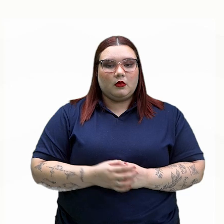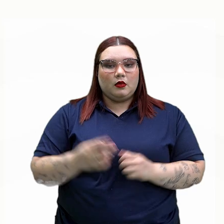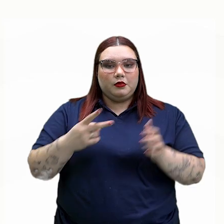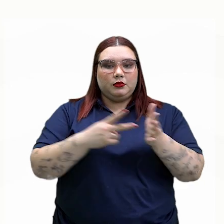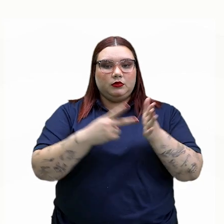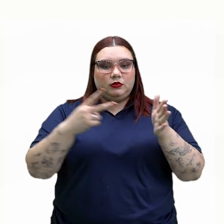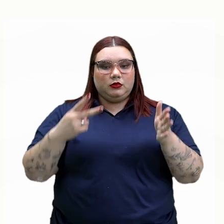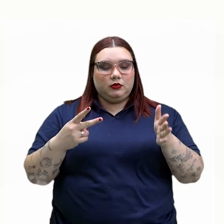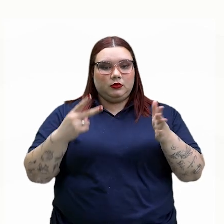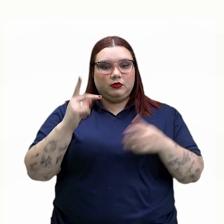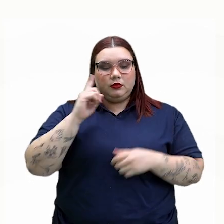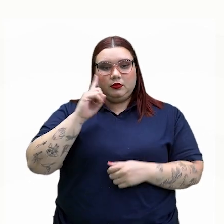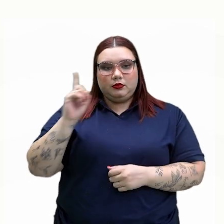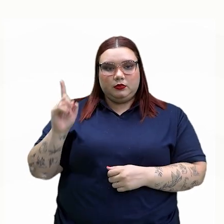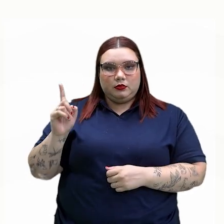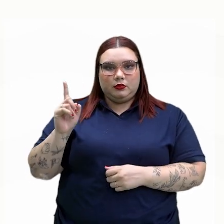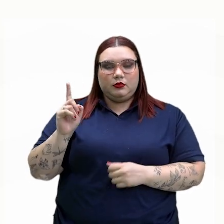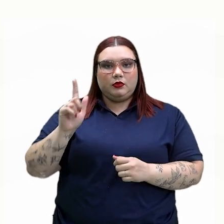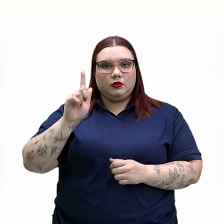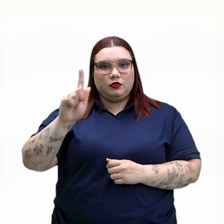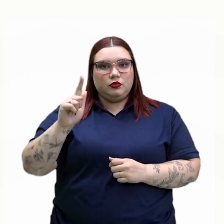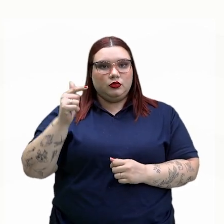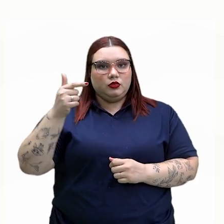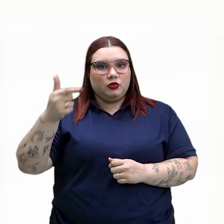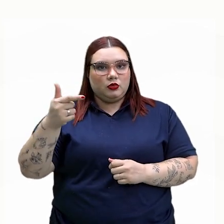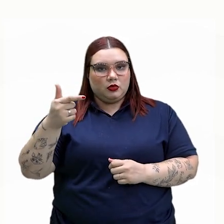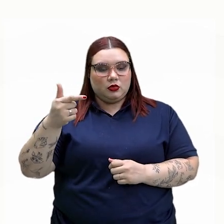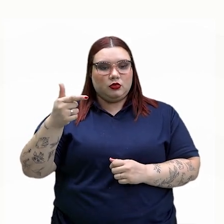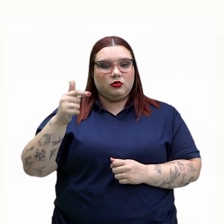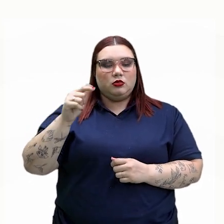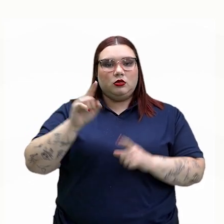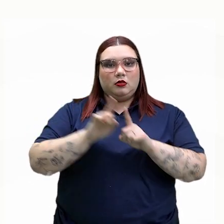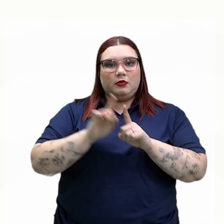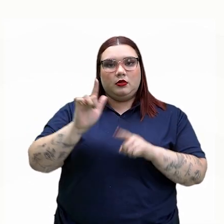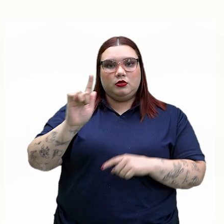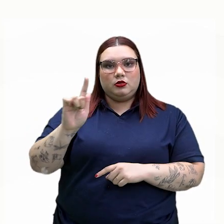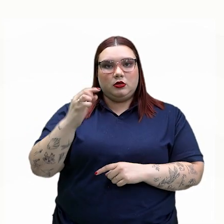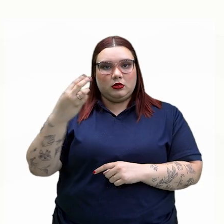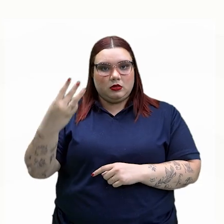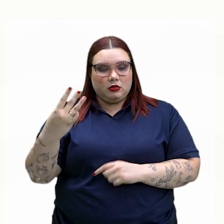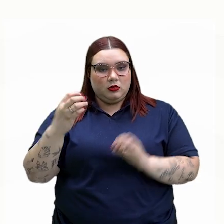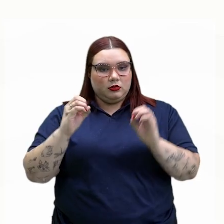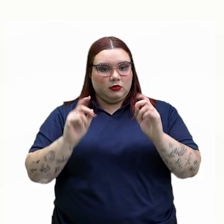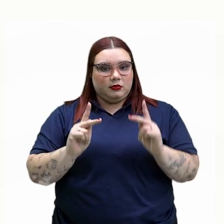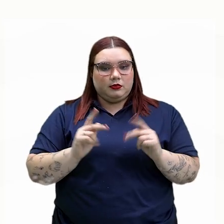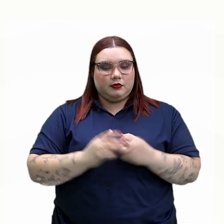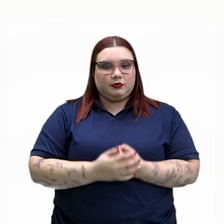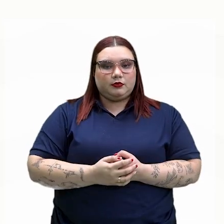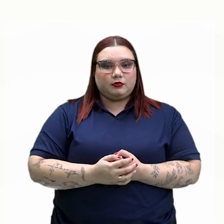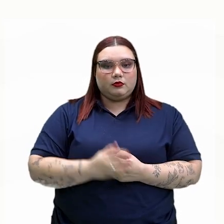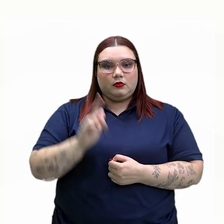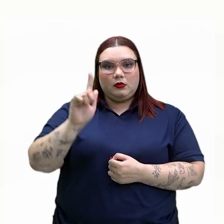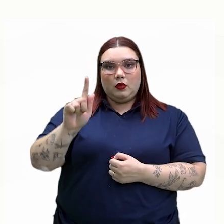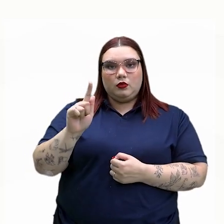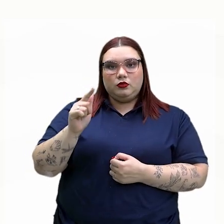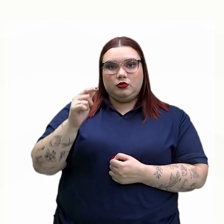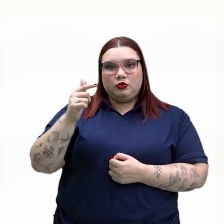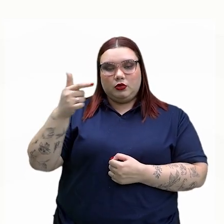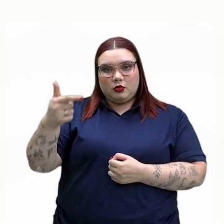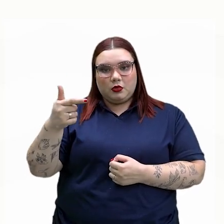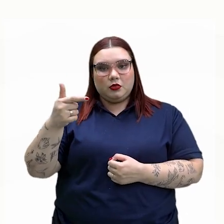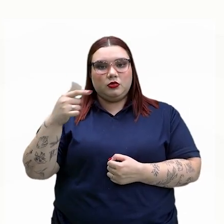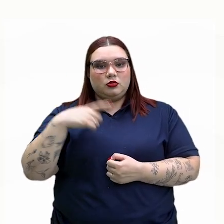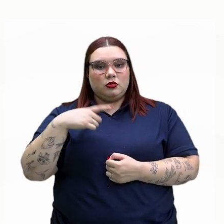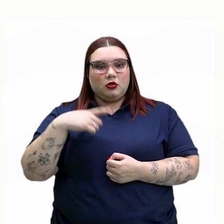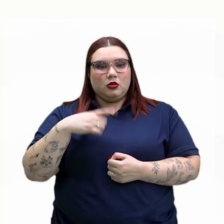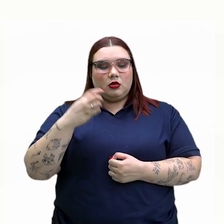determinar agora o tamanho do setor do G2 e do G3. Muito bem. Ó, o G2,